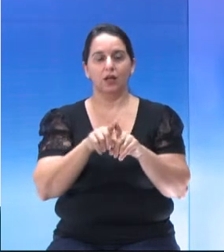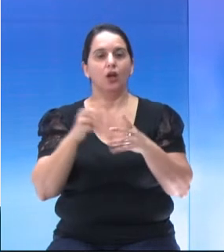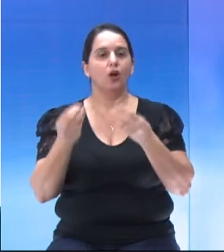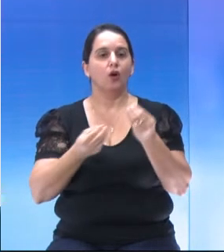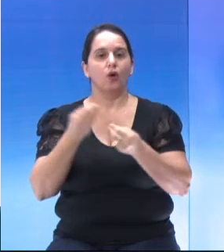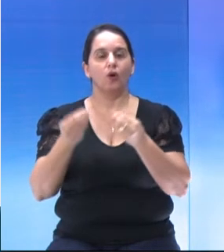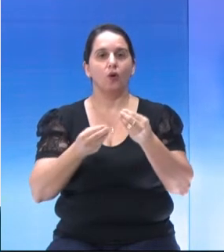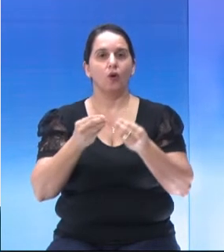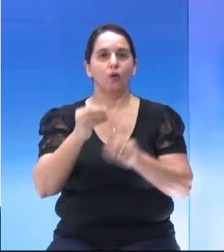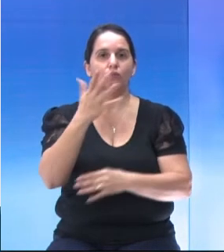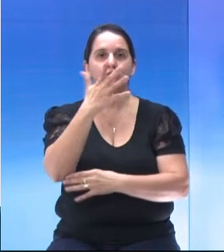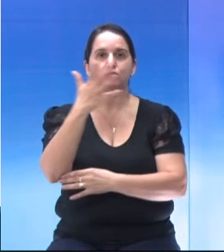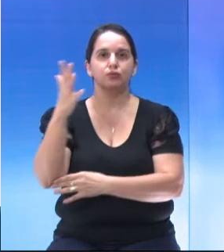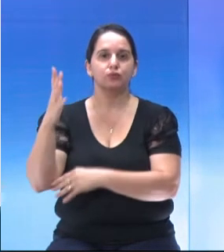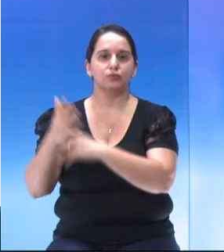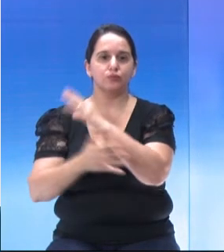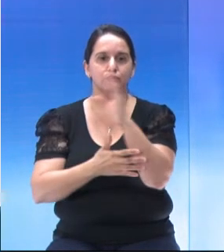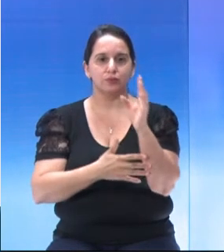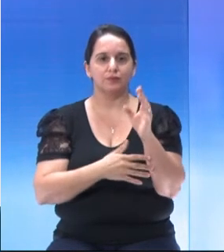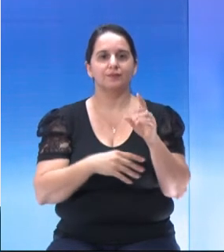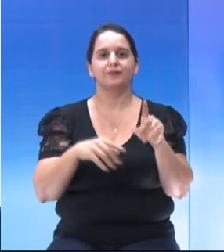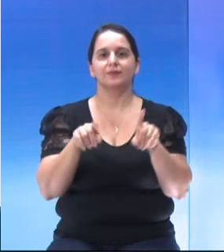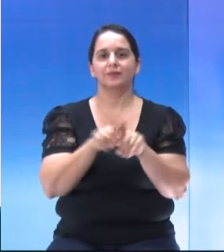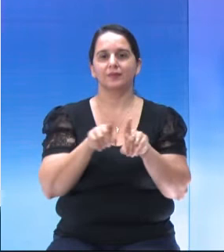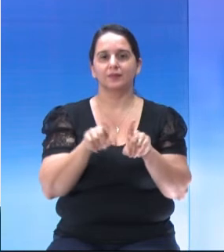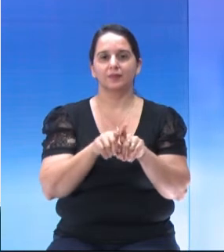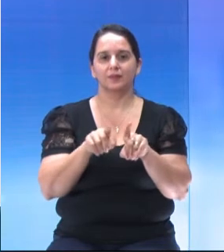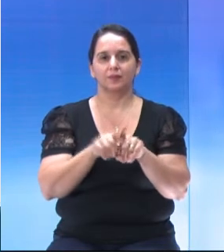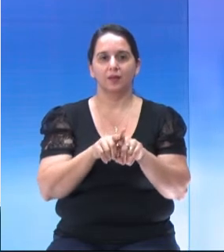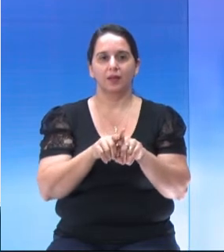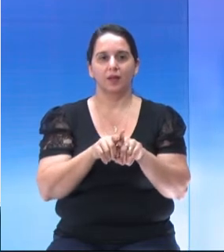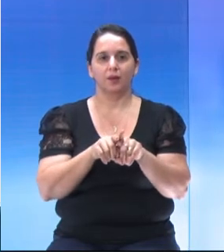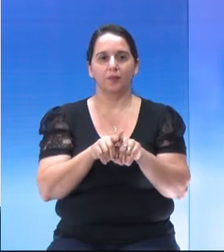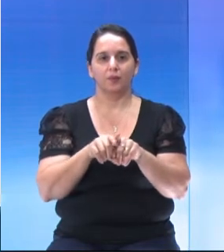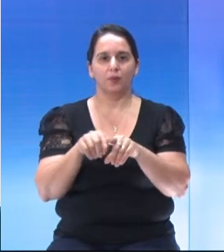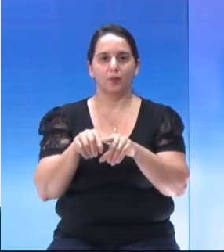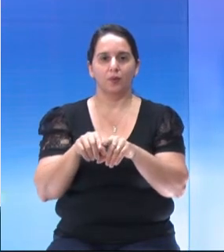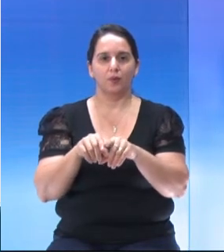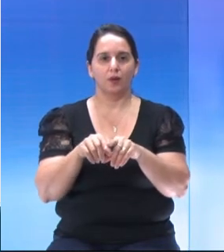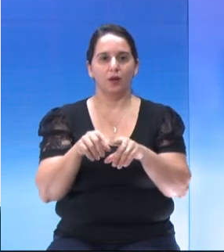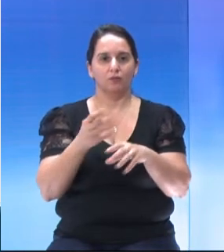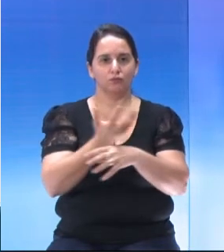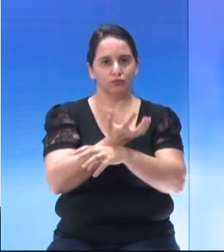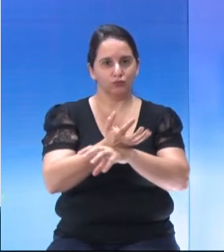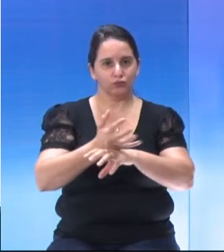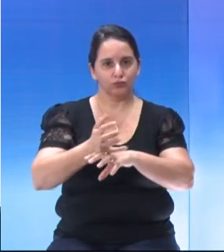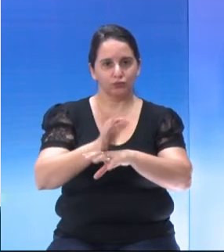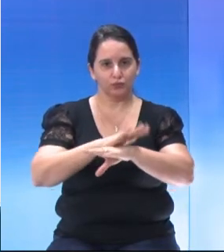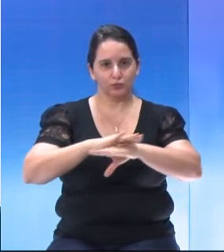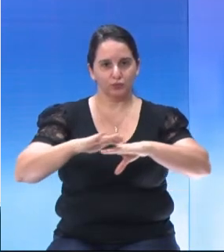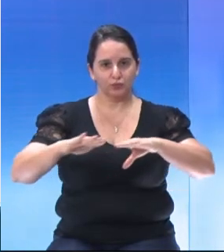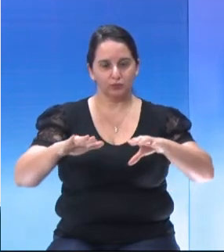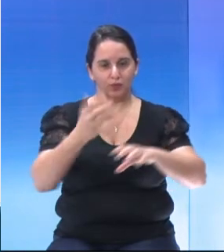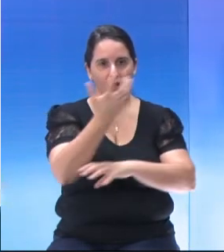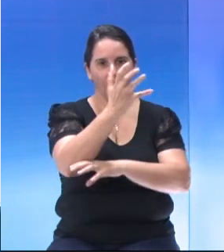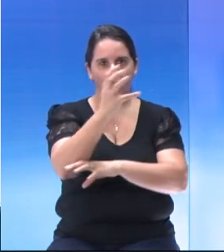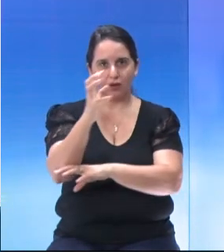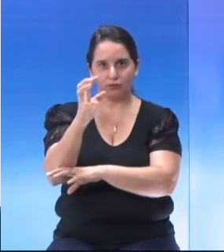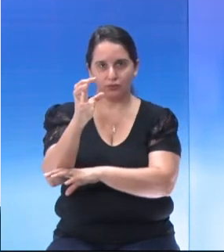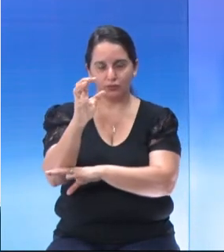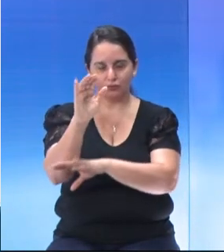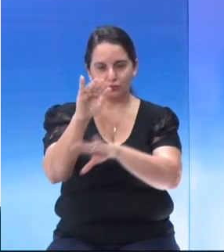no deserto, professor Israel? Geralmente é constituída por gramíneas, tá? Pequenos arbustos,